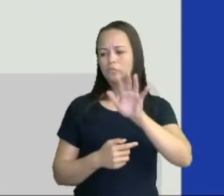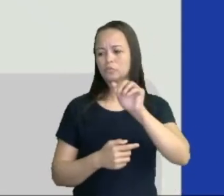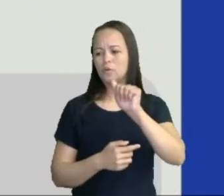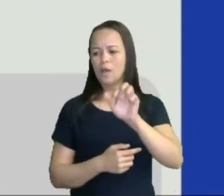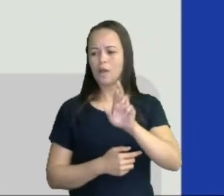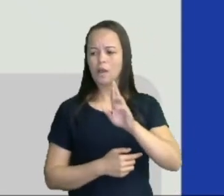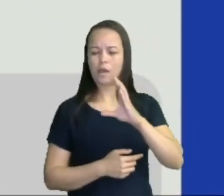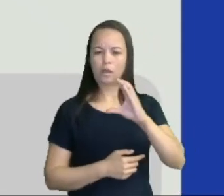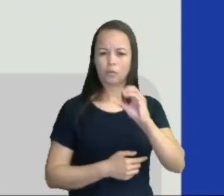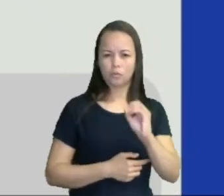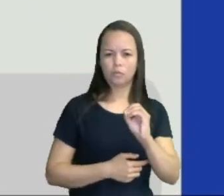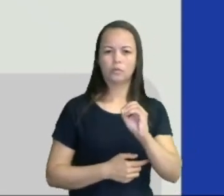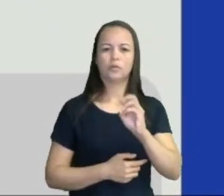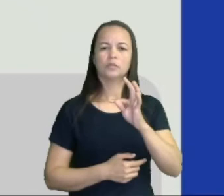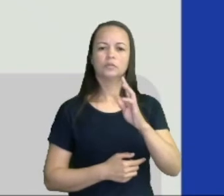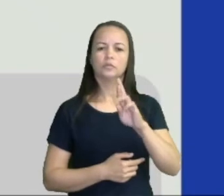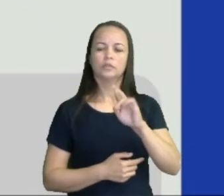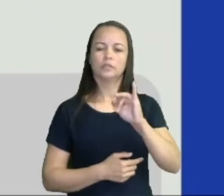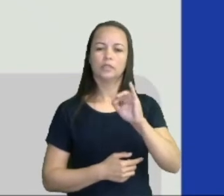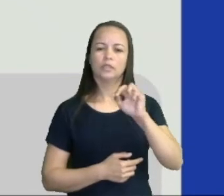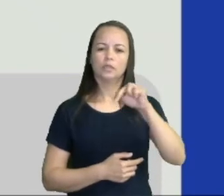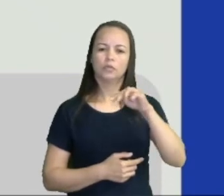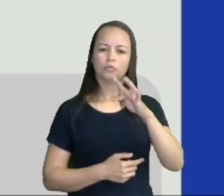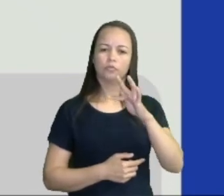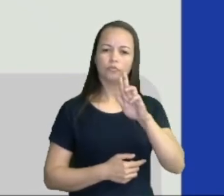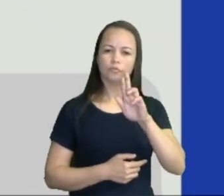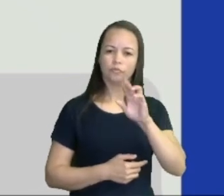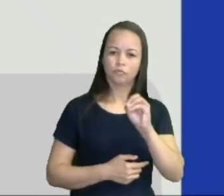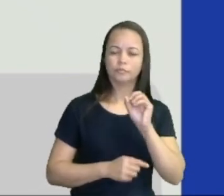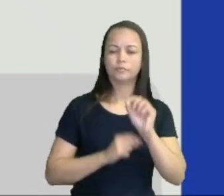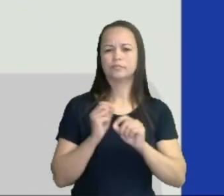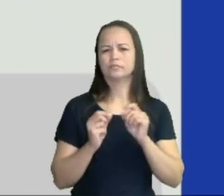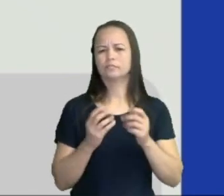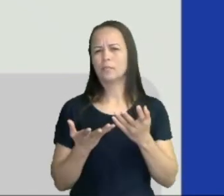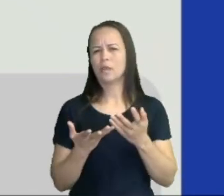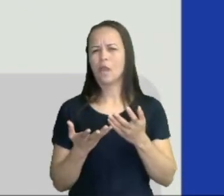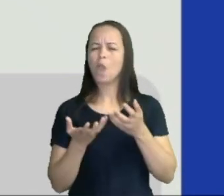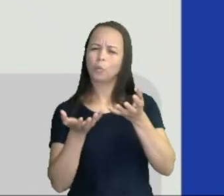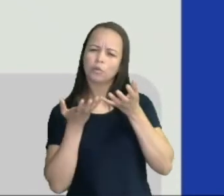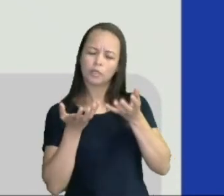Eu quis mostrar algumas das